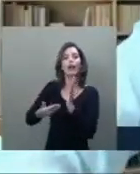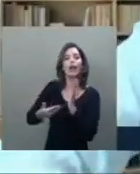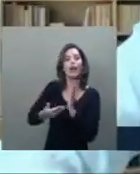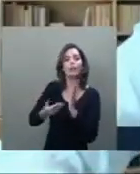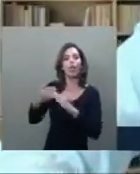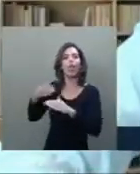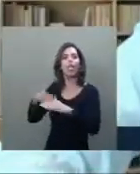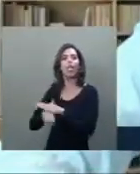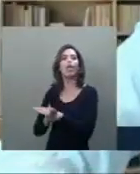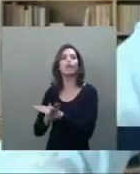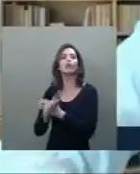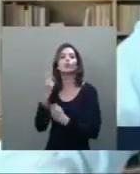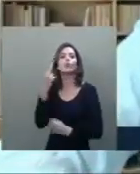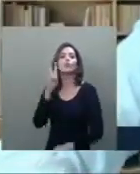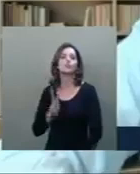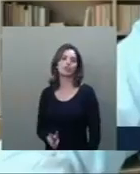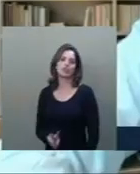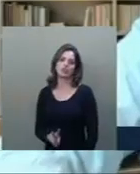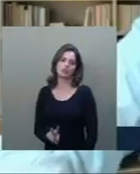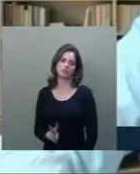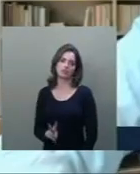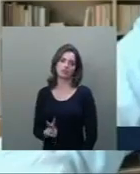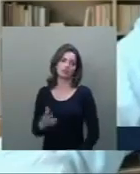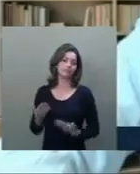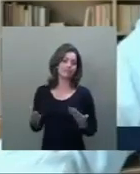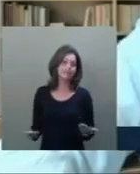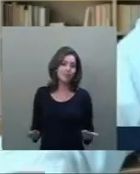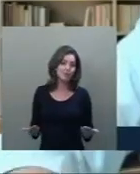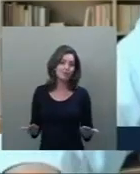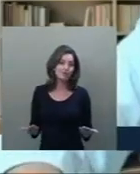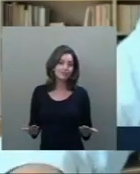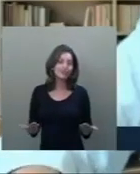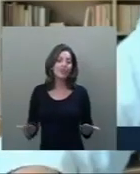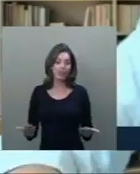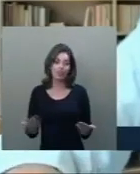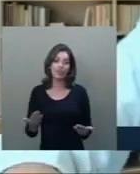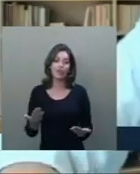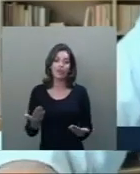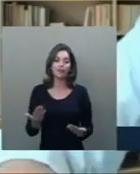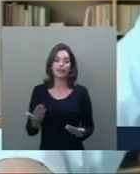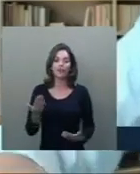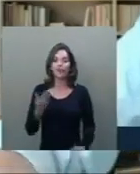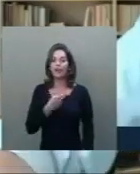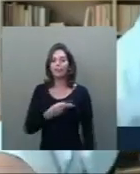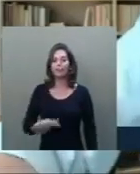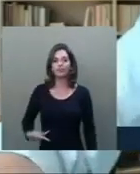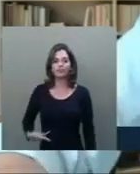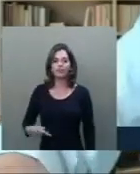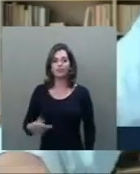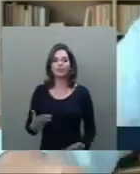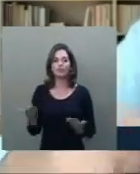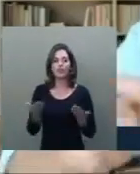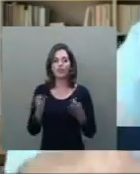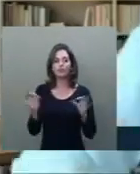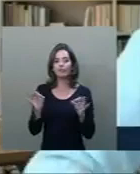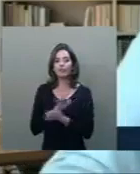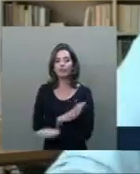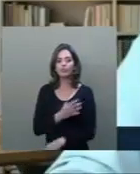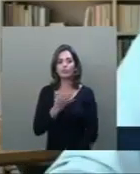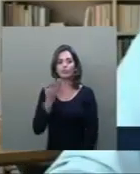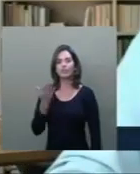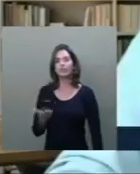2 vezes não deixaram aprovar. Mas, enfim, por fim, presidente, quero só terminar com esse fato que eu achei